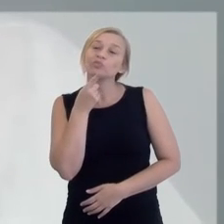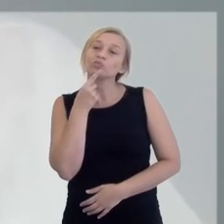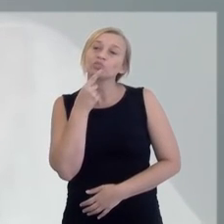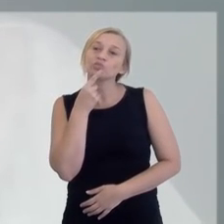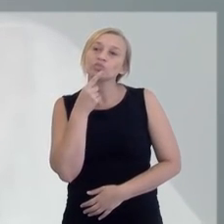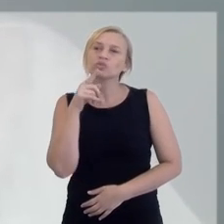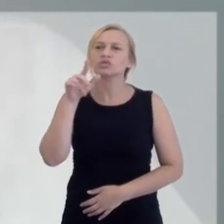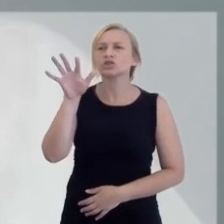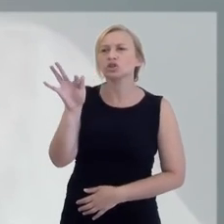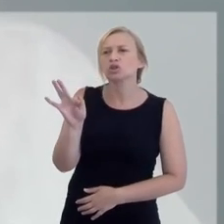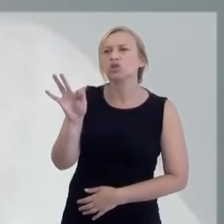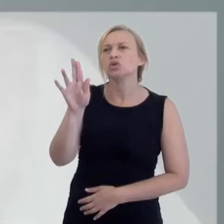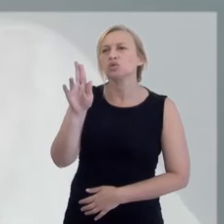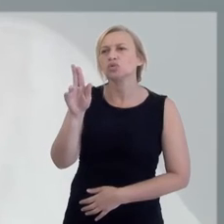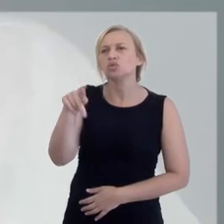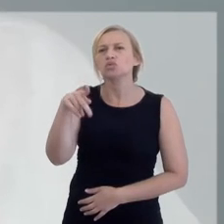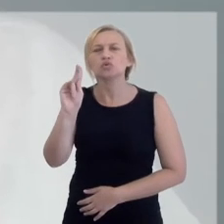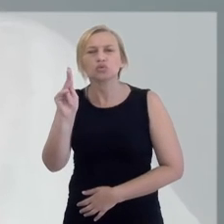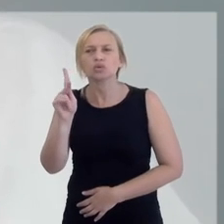Tem um funk